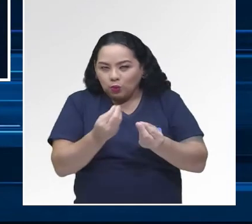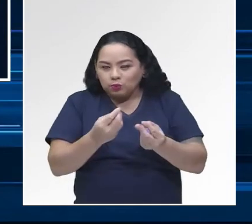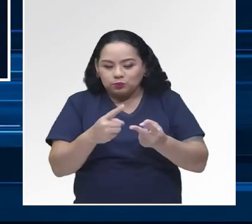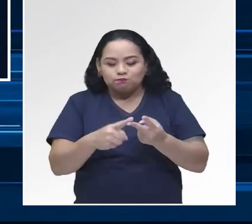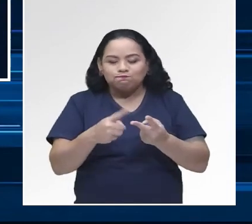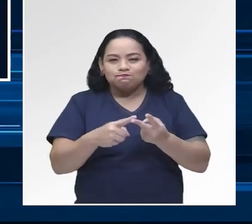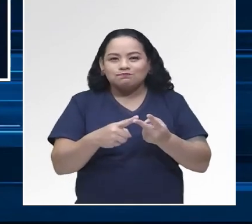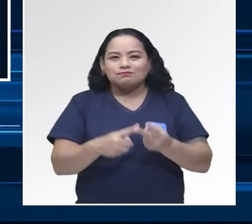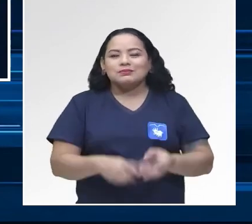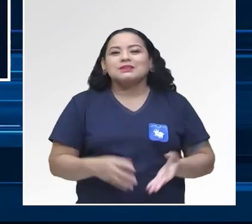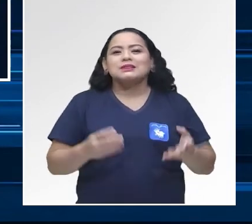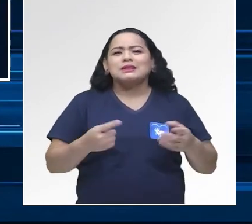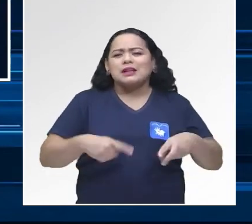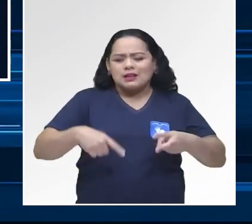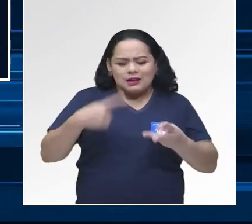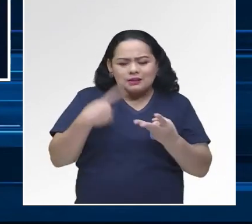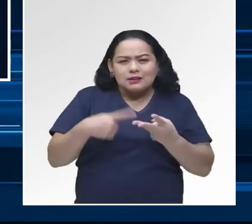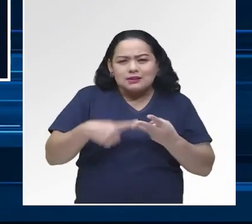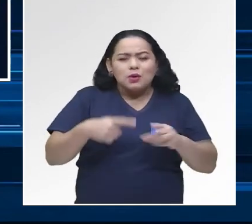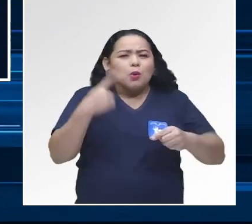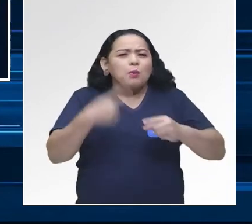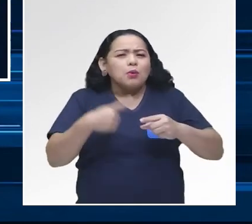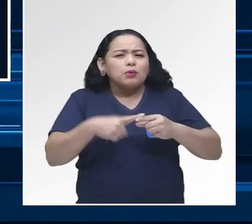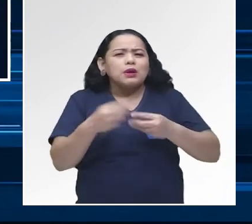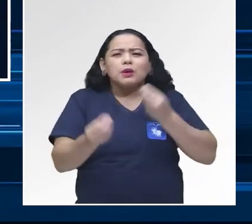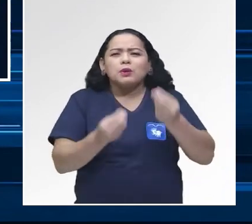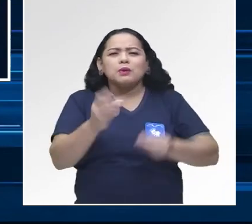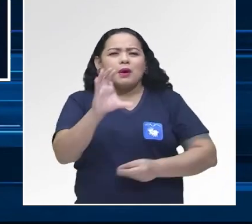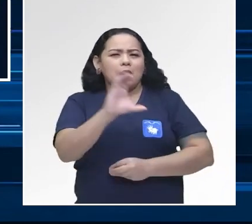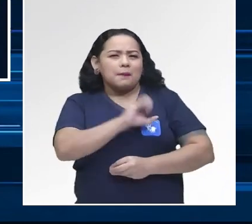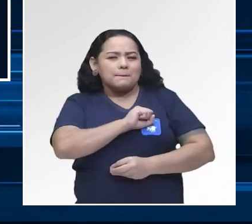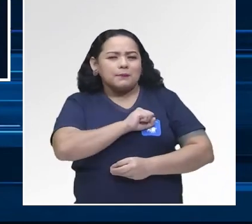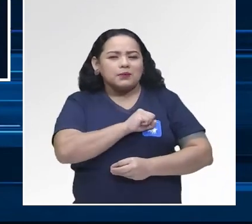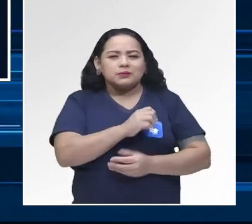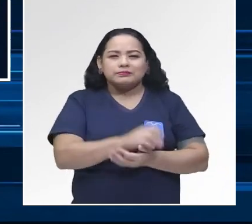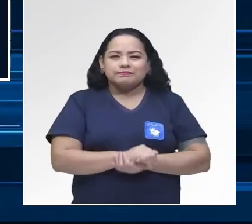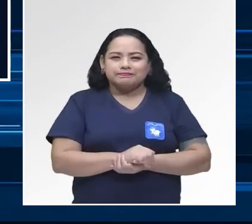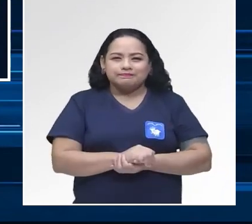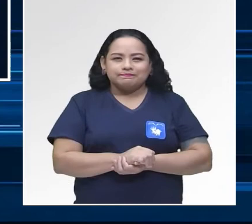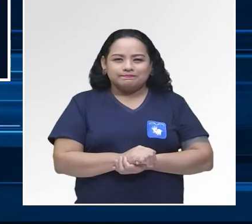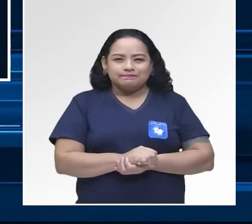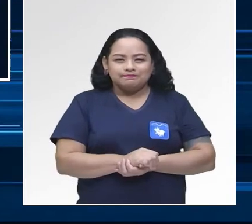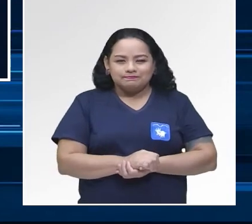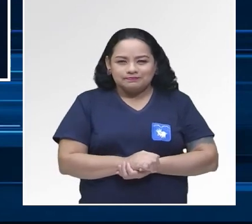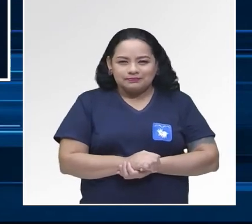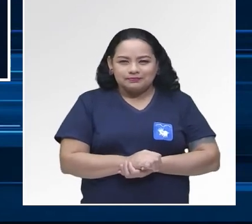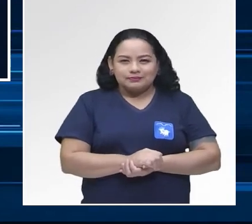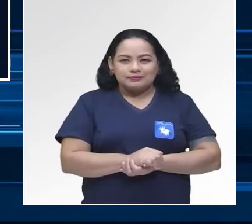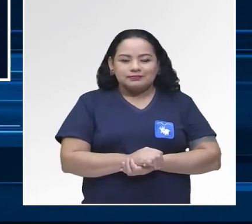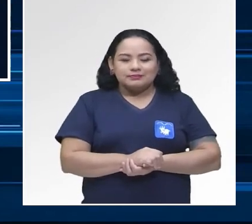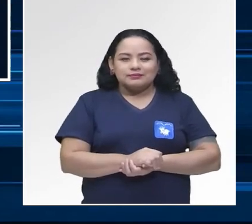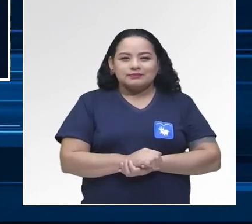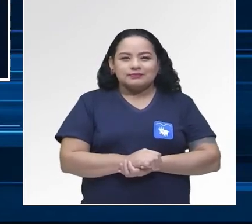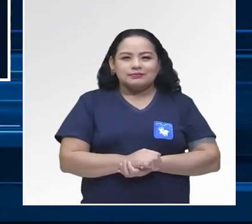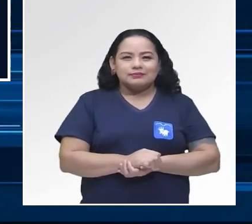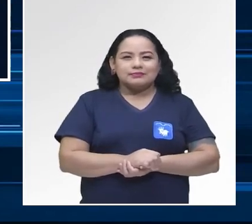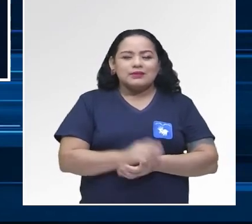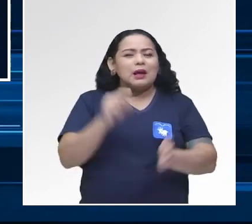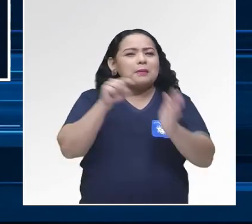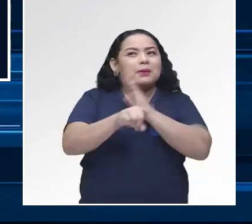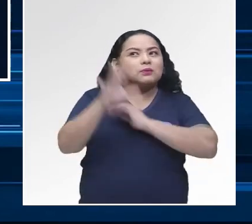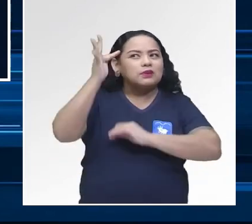amor e por que é. Essa é outra pergunta filosófica, outra da indagação, né? O porquê